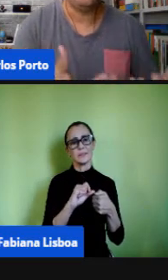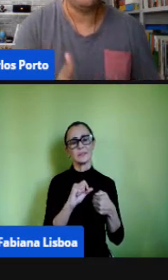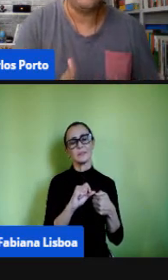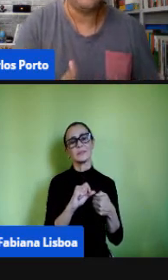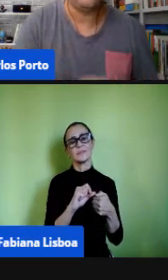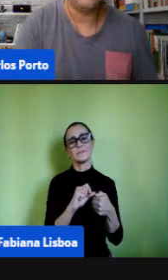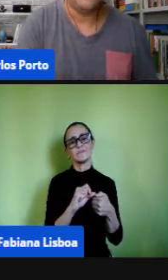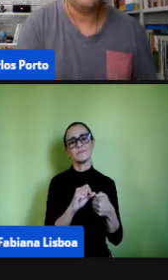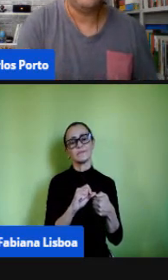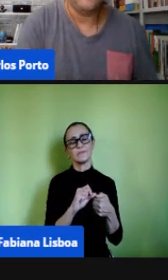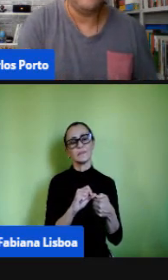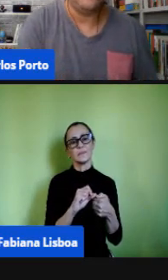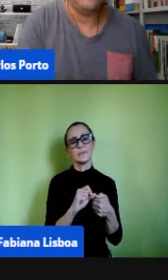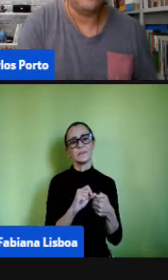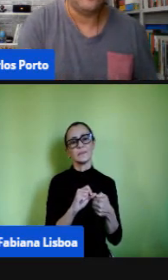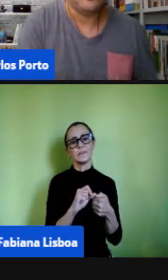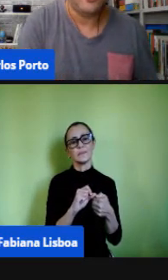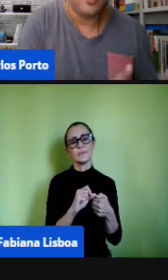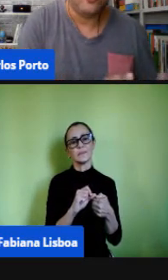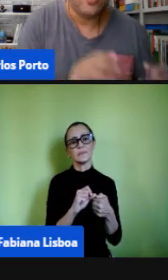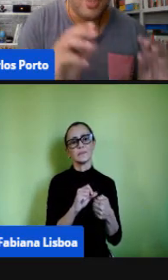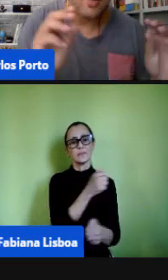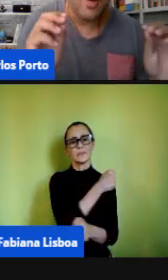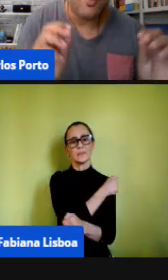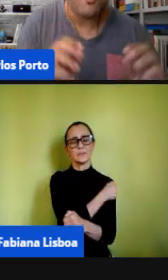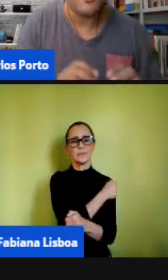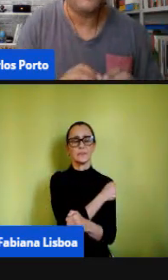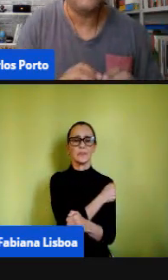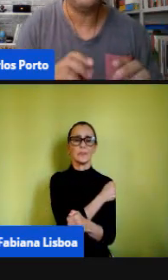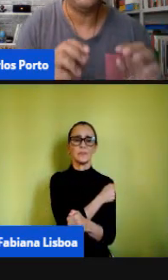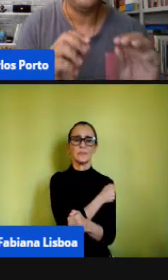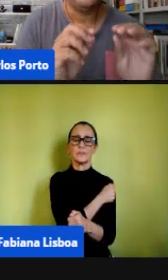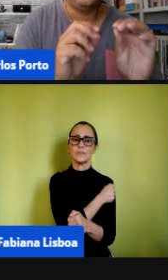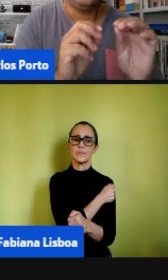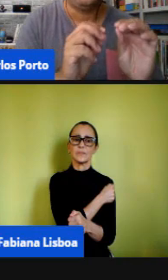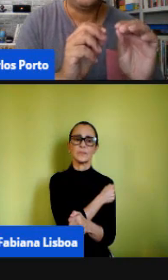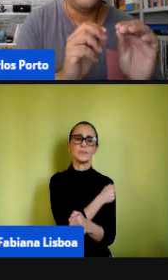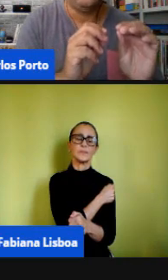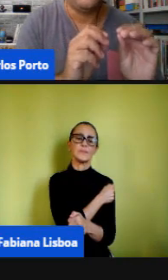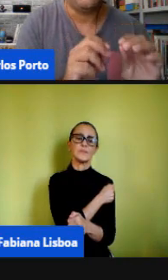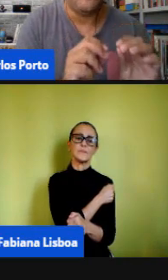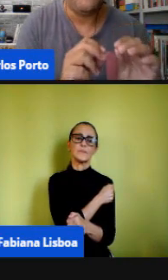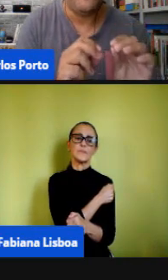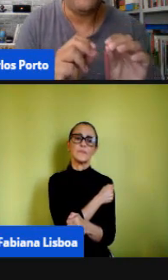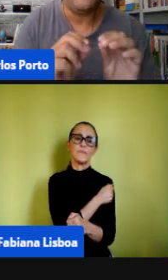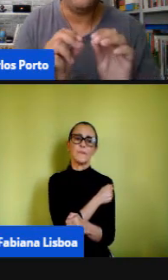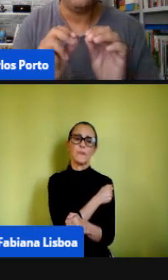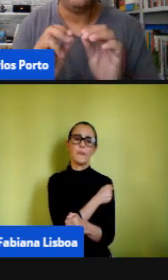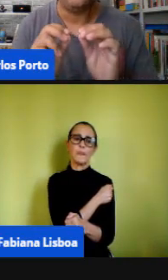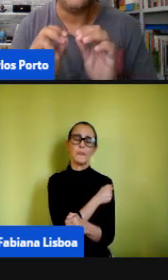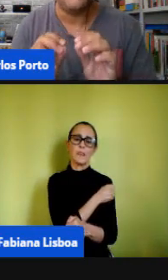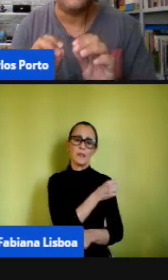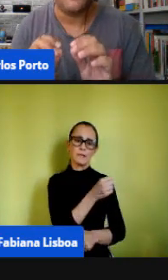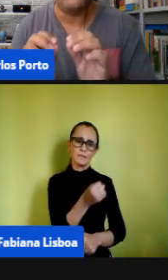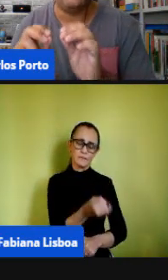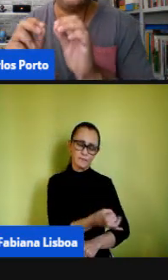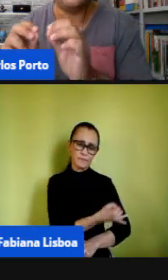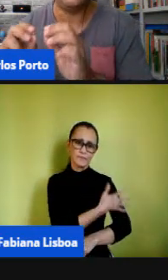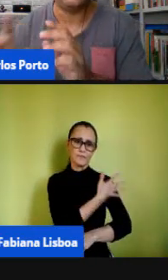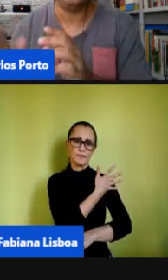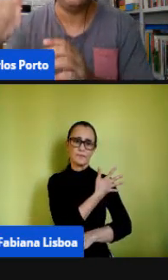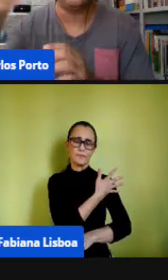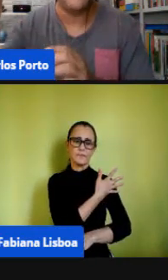aos estudantes, tanto, e aí eu abro um parênteses, da educação infantil, Fundamental